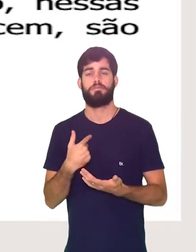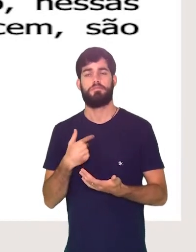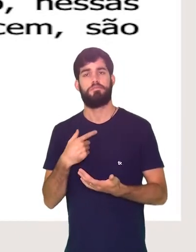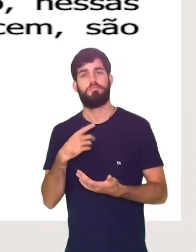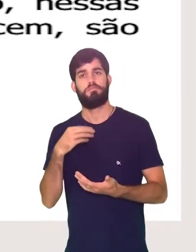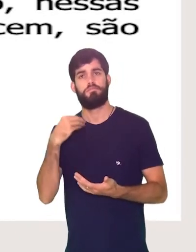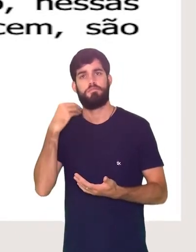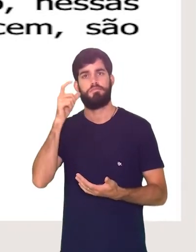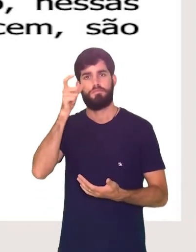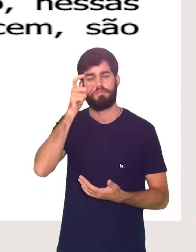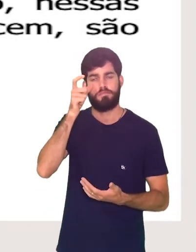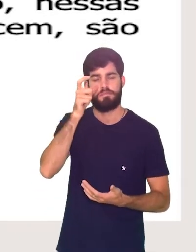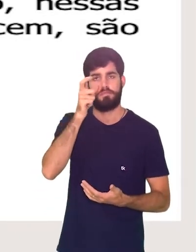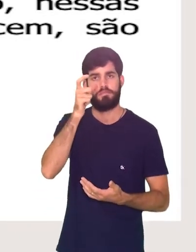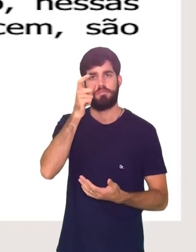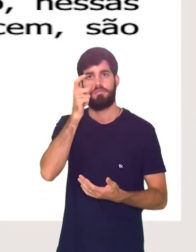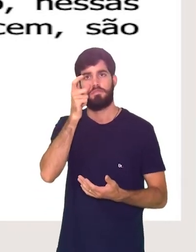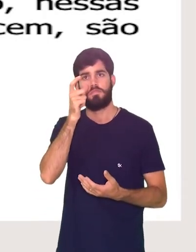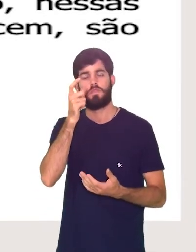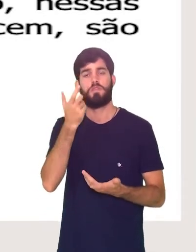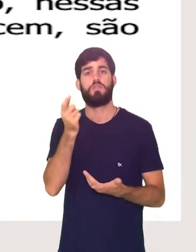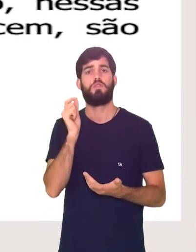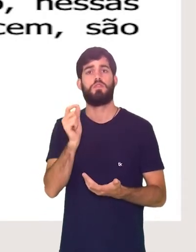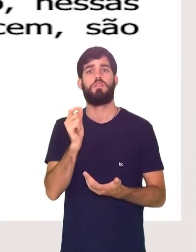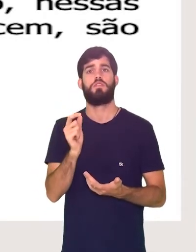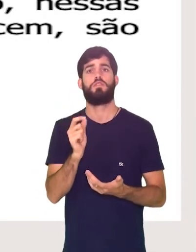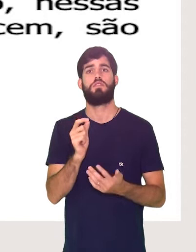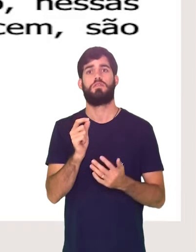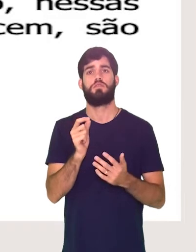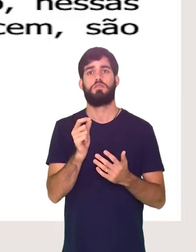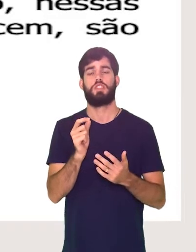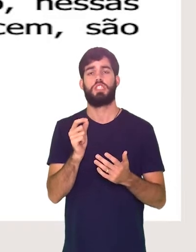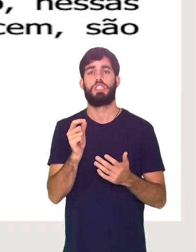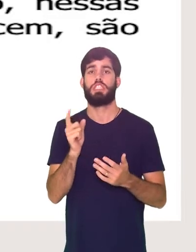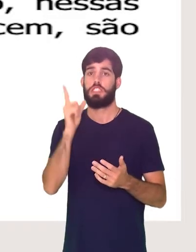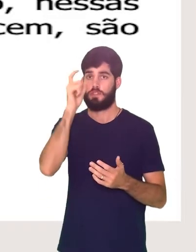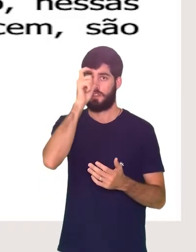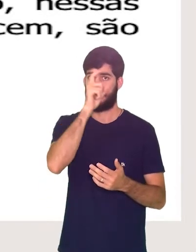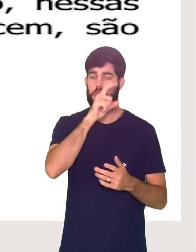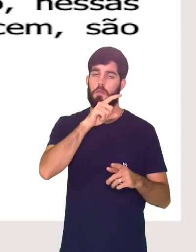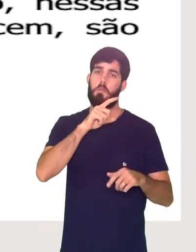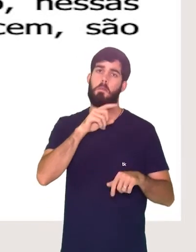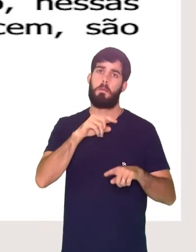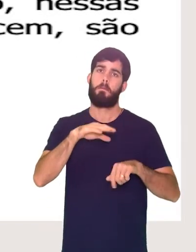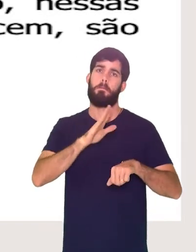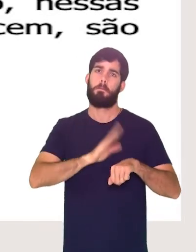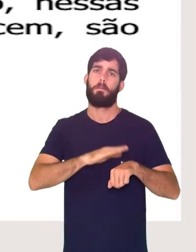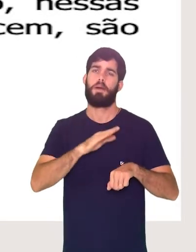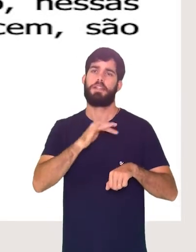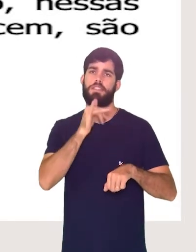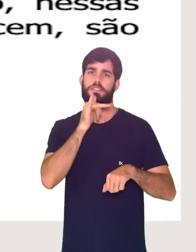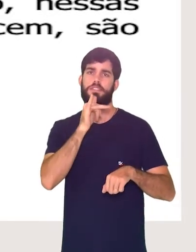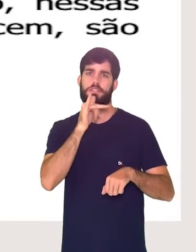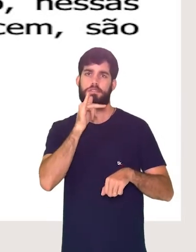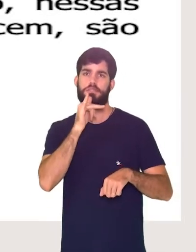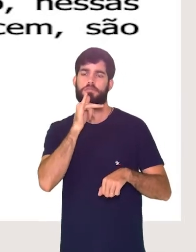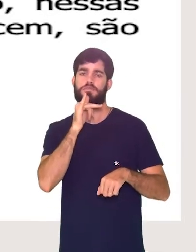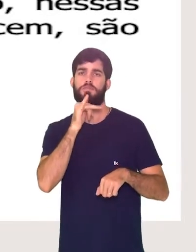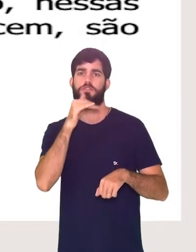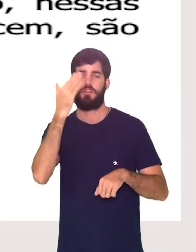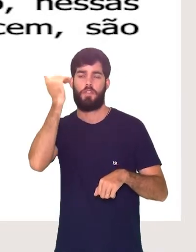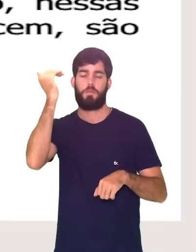extremamente interessante, com mecanismos complexos e é um dos exemplos mais conhecidos de formação de